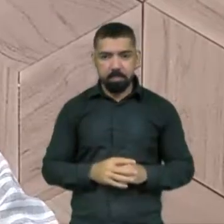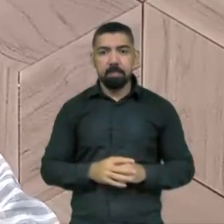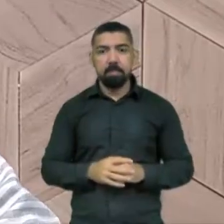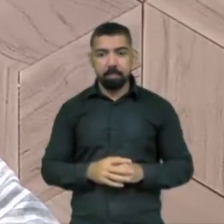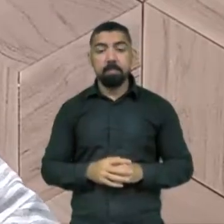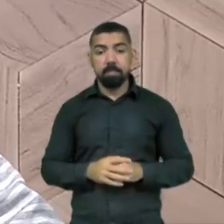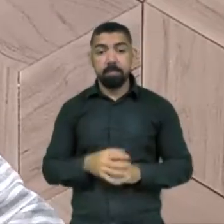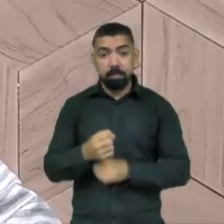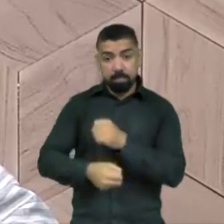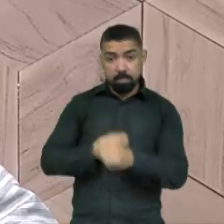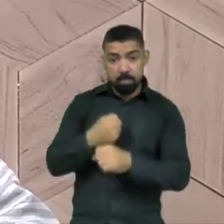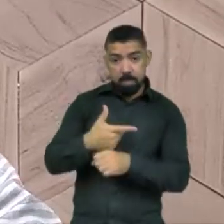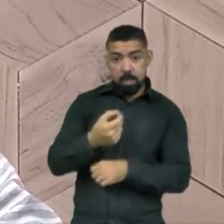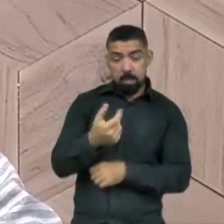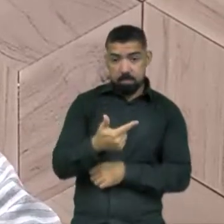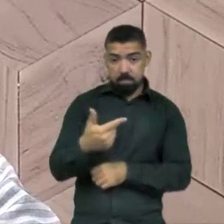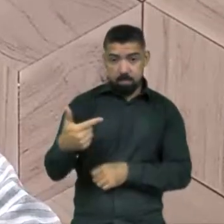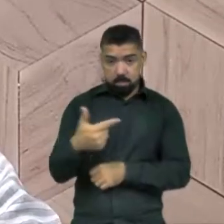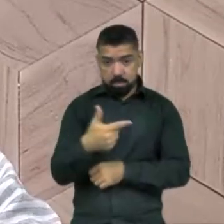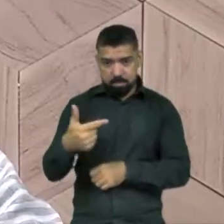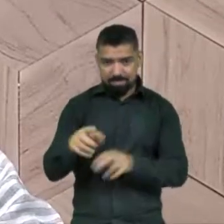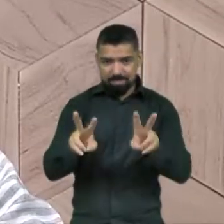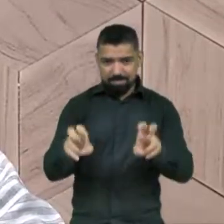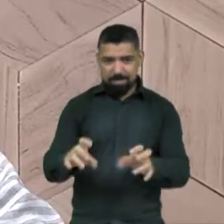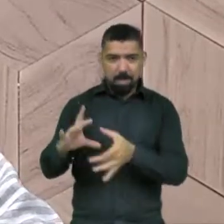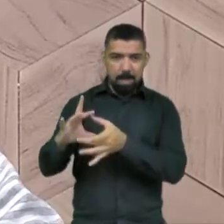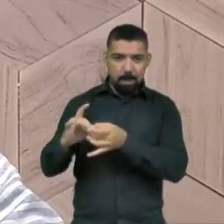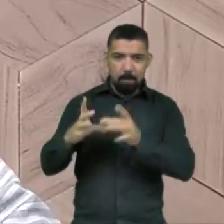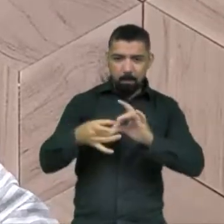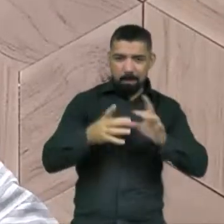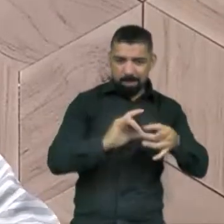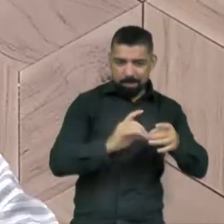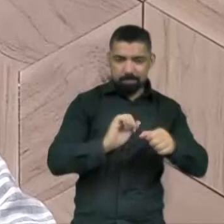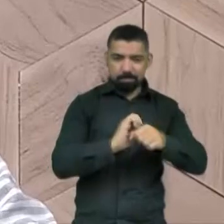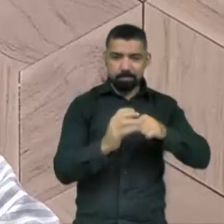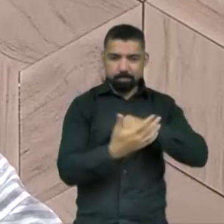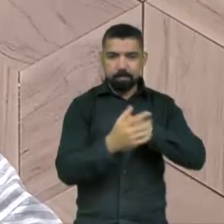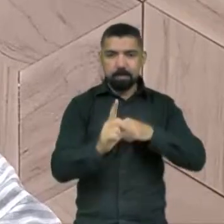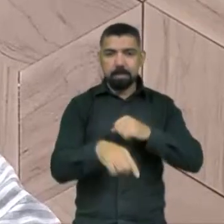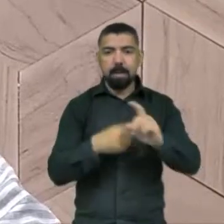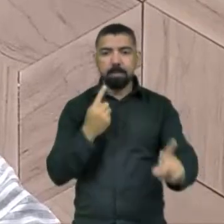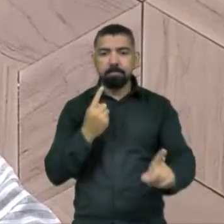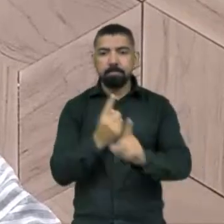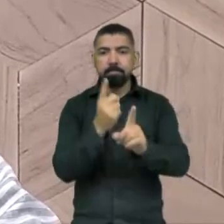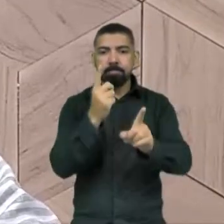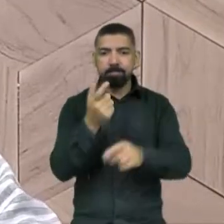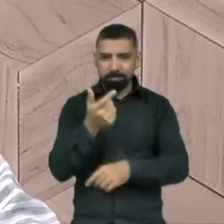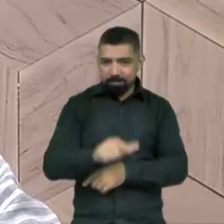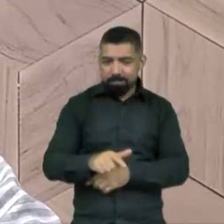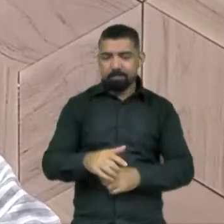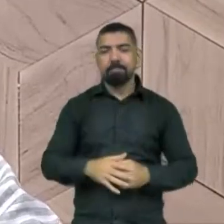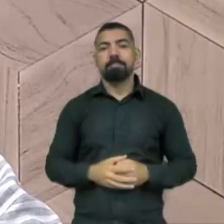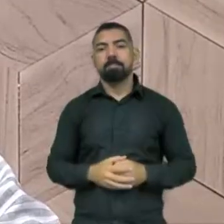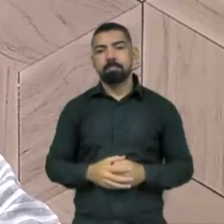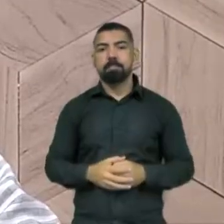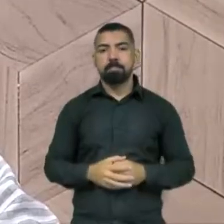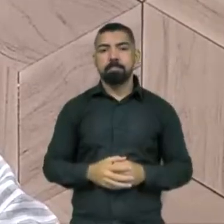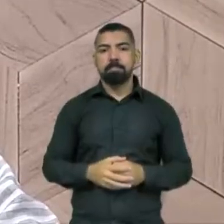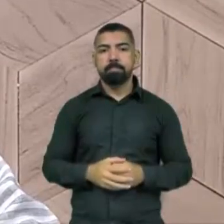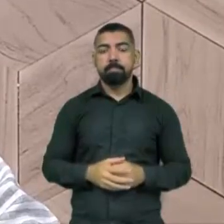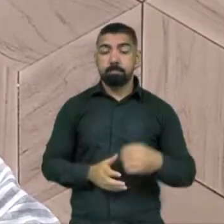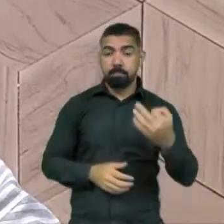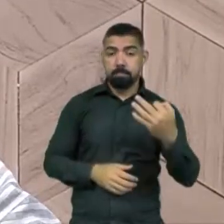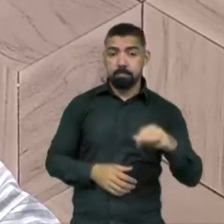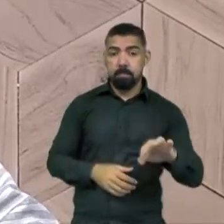ano 2022, pós contexto pandêmico, com o lema de um reencontro, né? E o reencontro, ele foi realmente